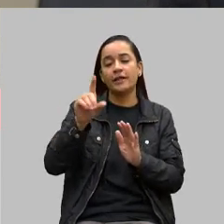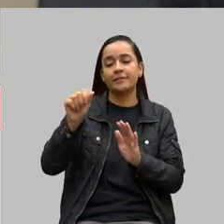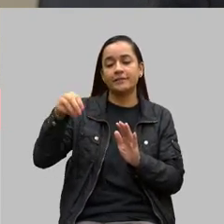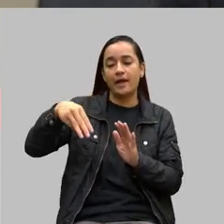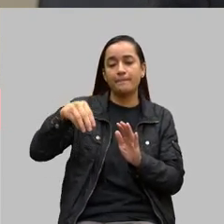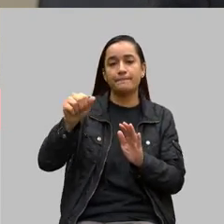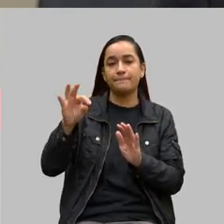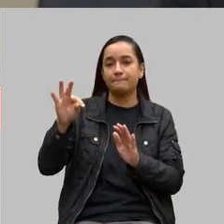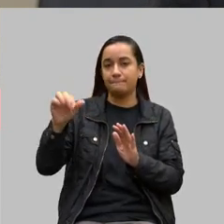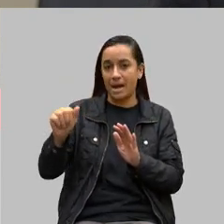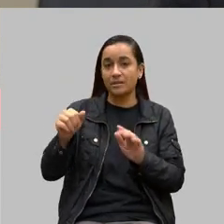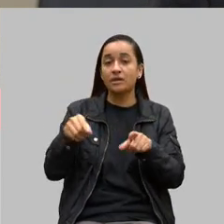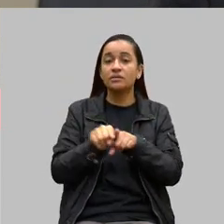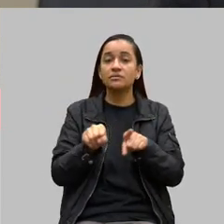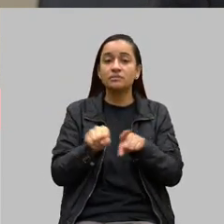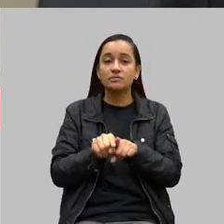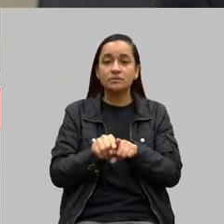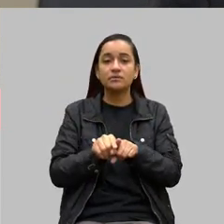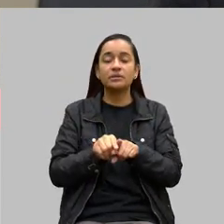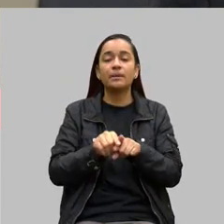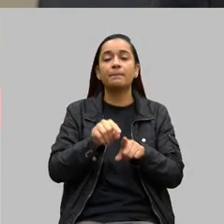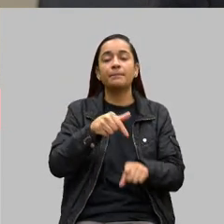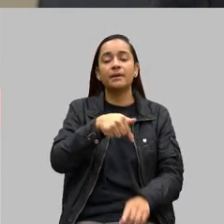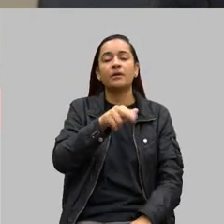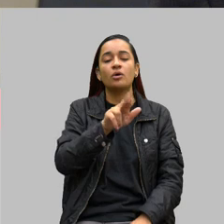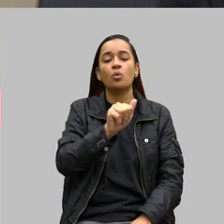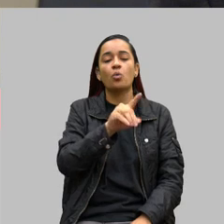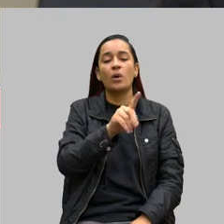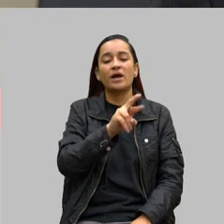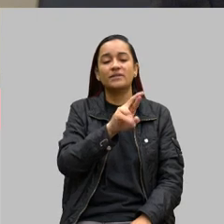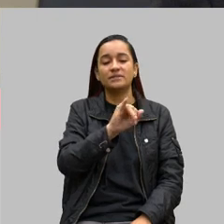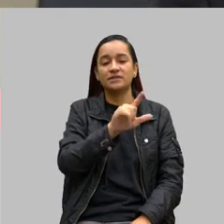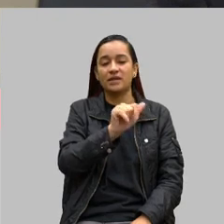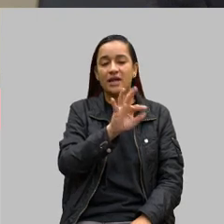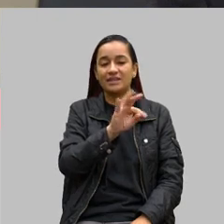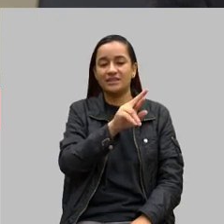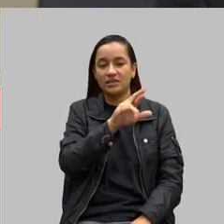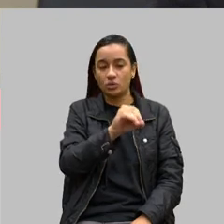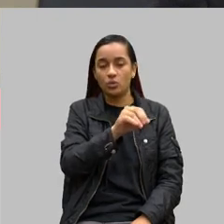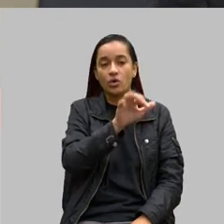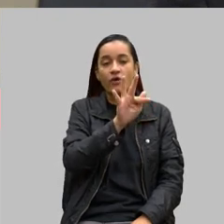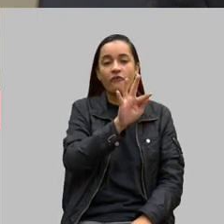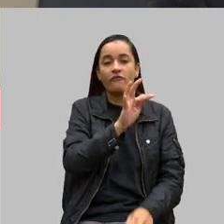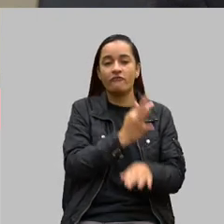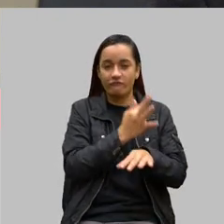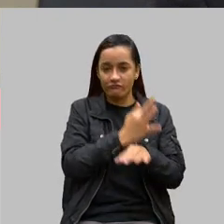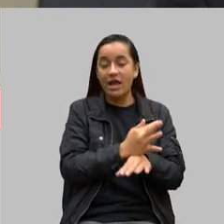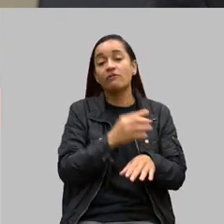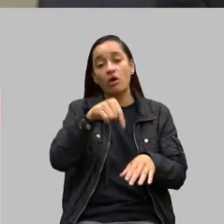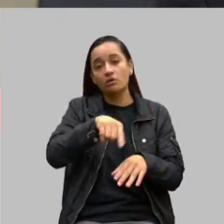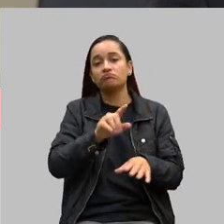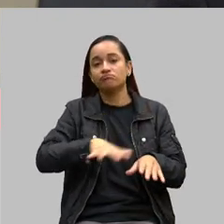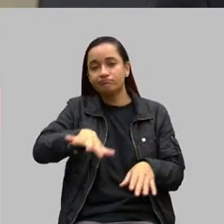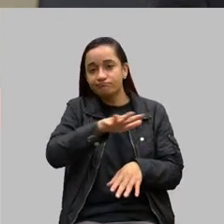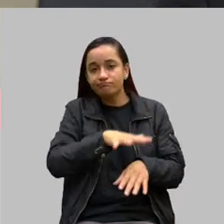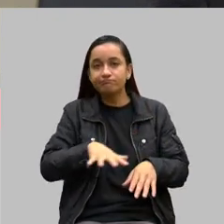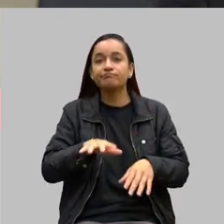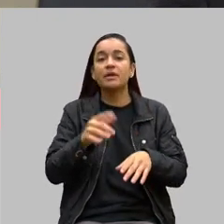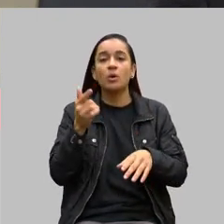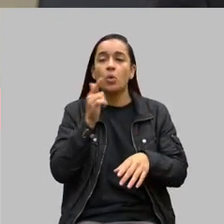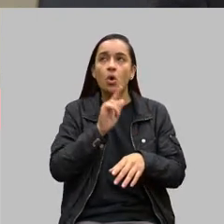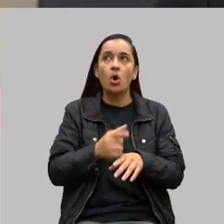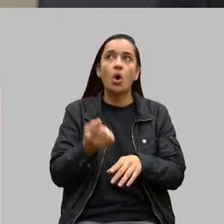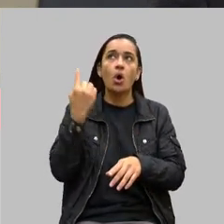e no quadrilátero ferrífero na região de Itabira todos eles aí com previsão de leilão no ano que vem eu conversava logo antes aqui da sessão com o deputado